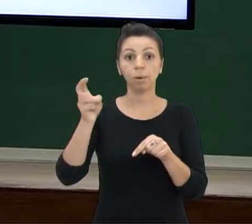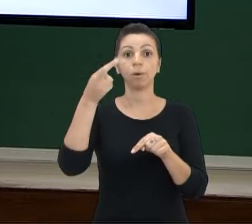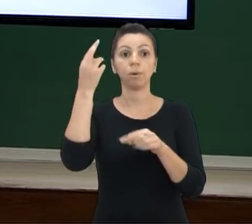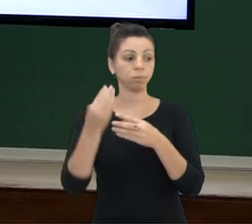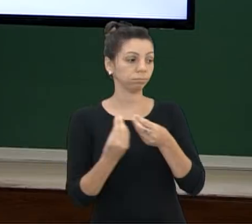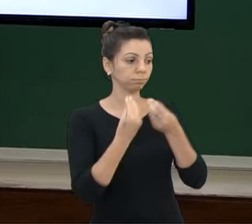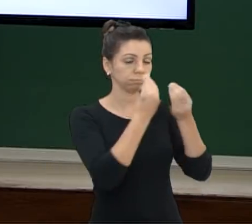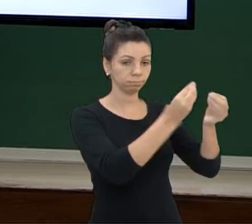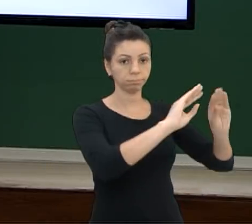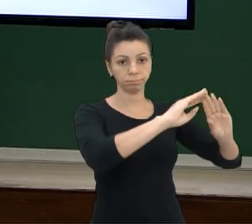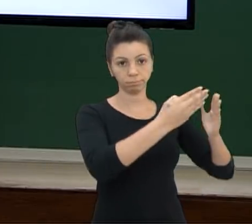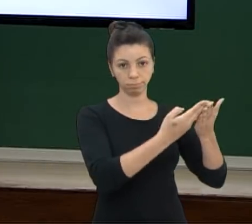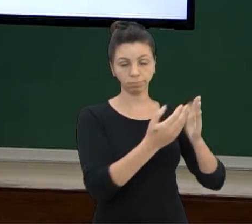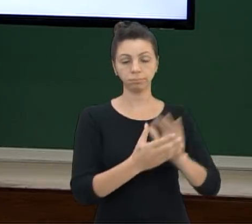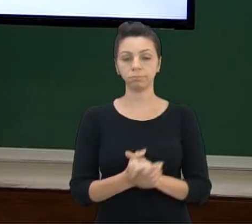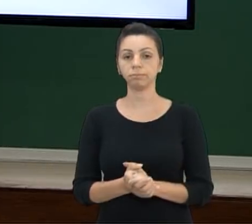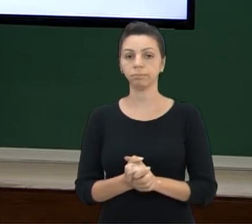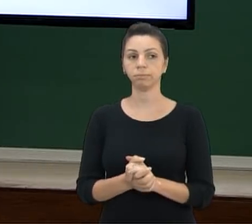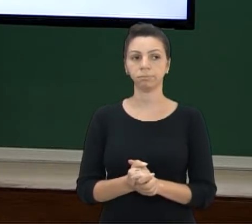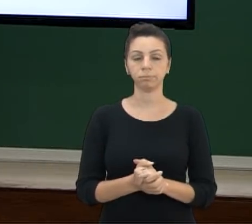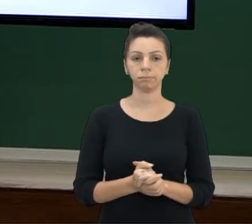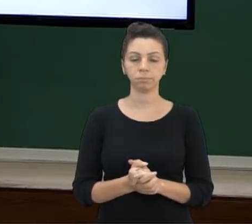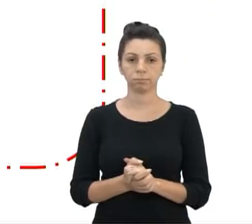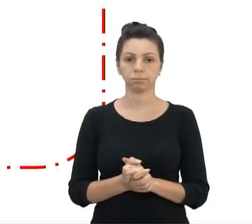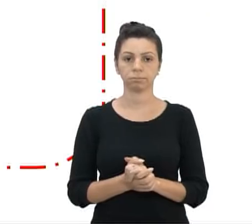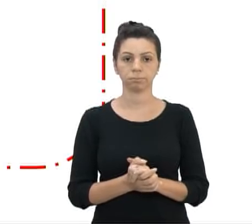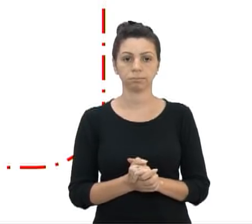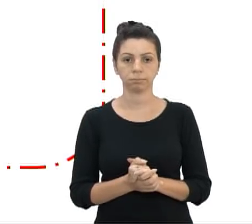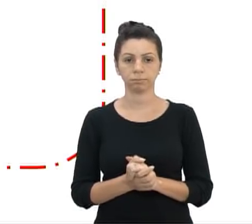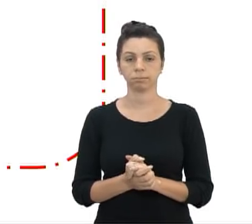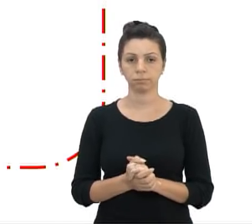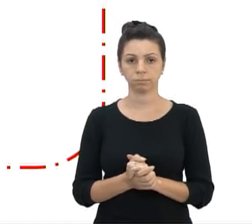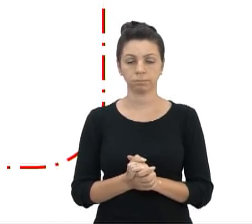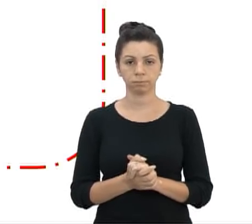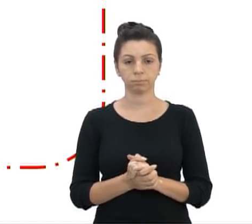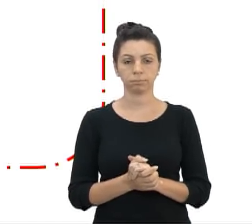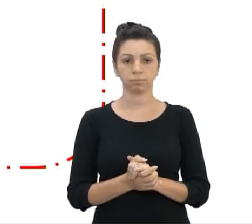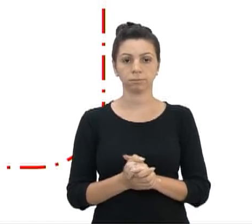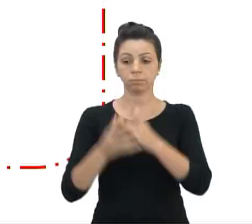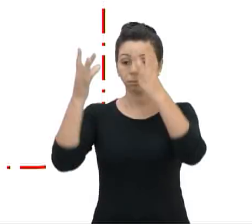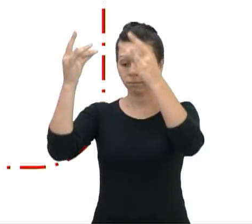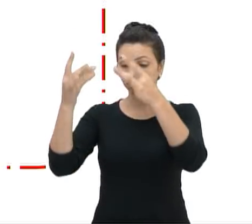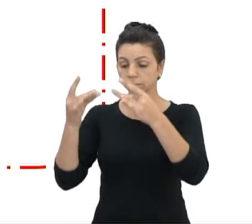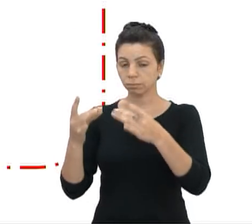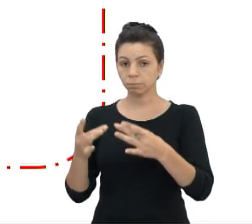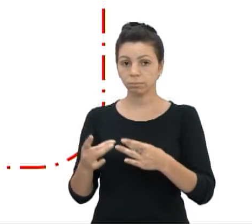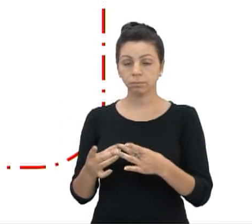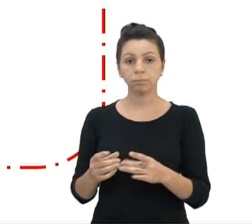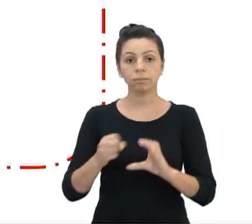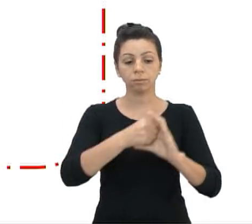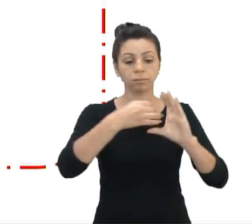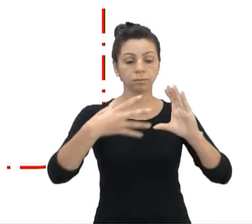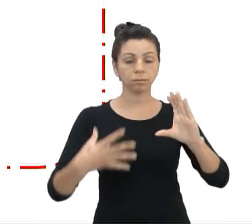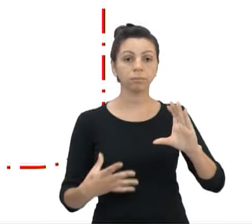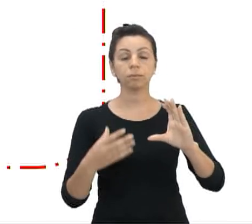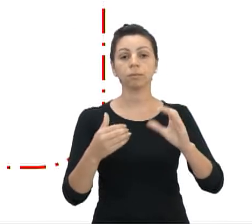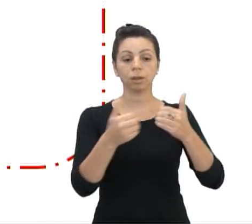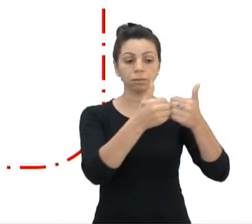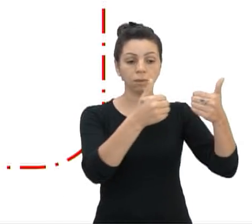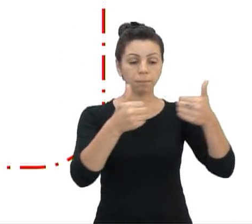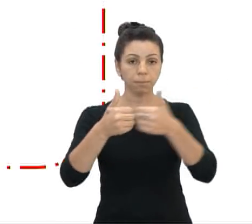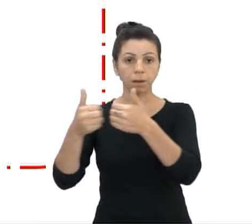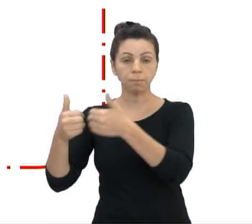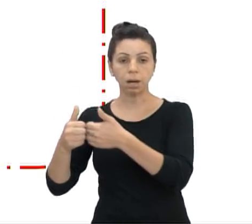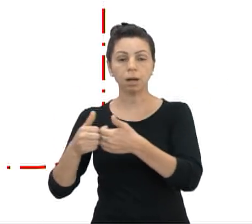sua escola ou colégio. Na tela ali a pergunta... descreva as características das subdivisões da América